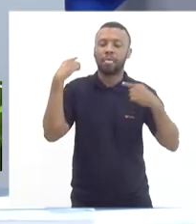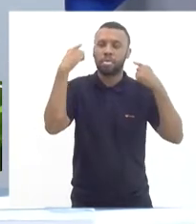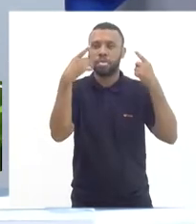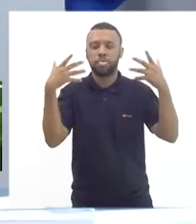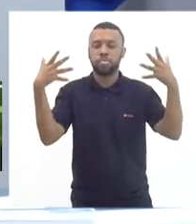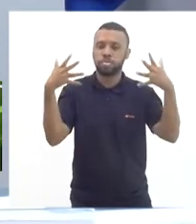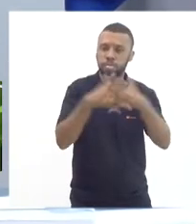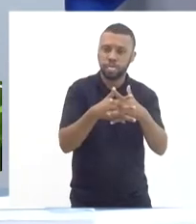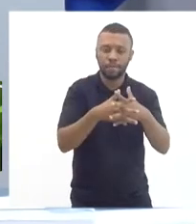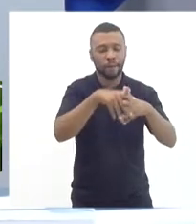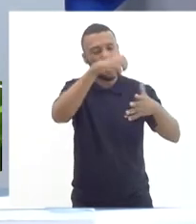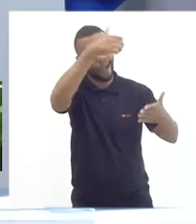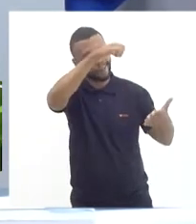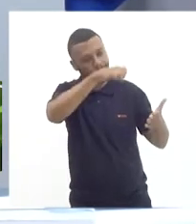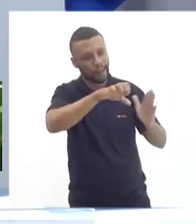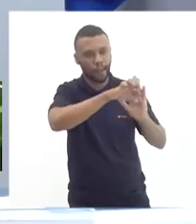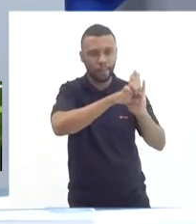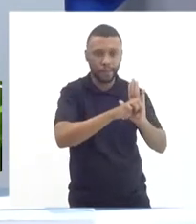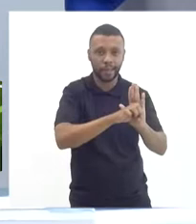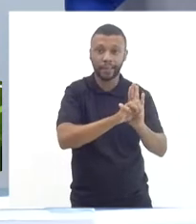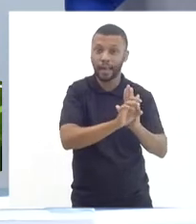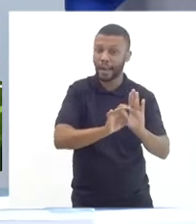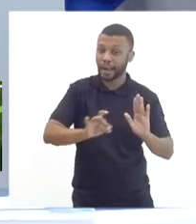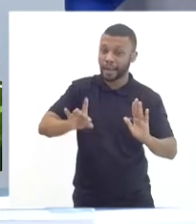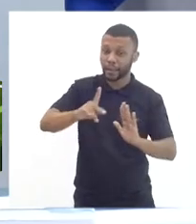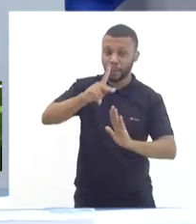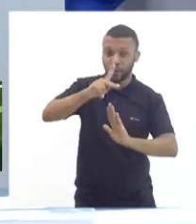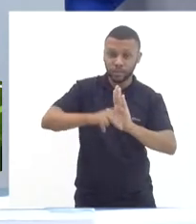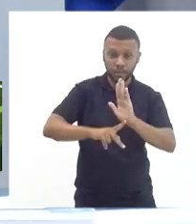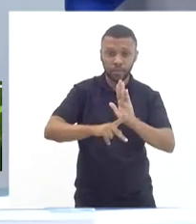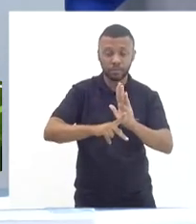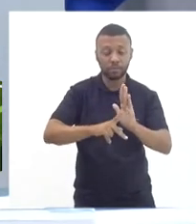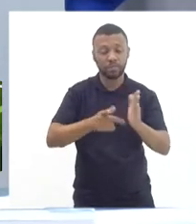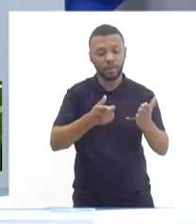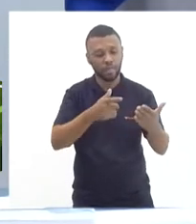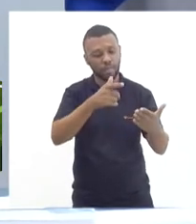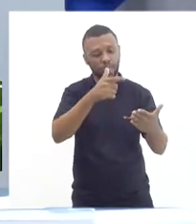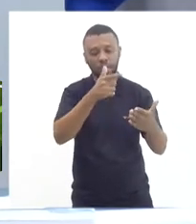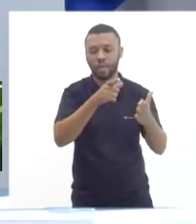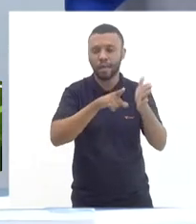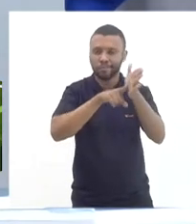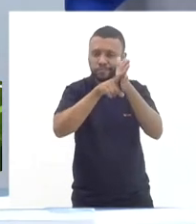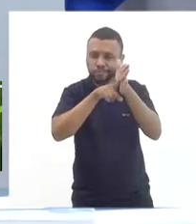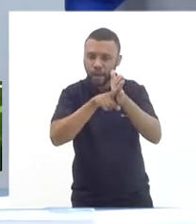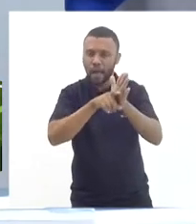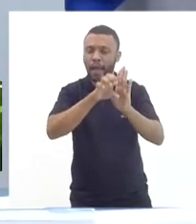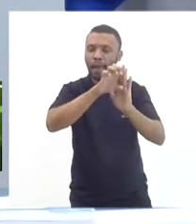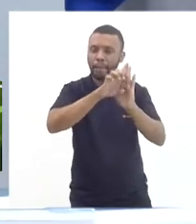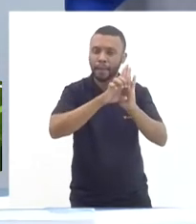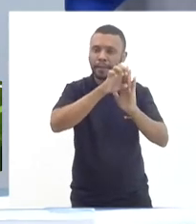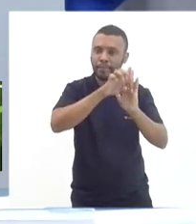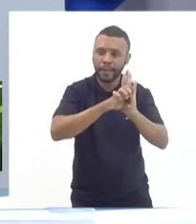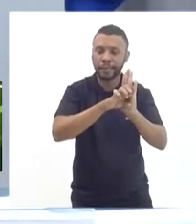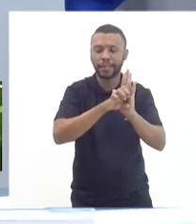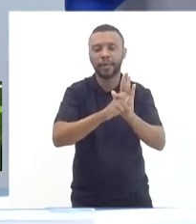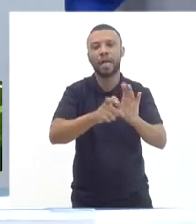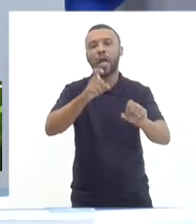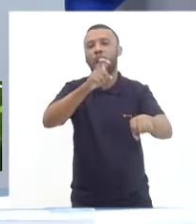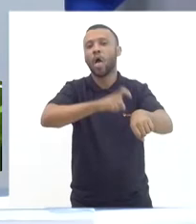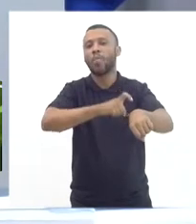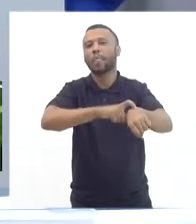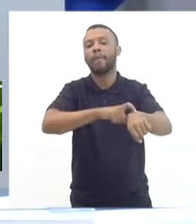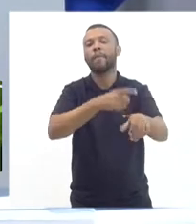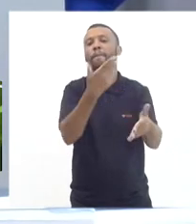na vida. Se cada projeto apresentado e muitos não vão nem à pauta, você já trabalhar emendas, você não vai fazer outra coisa na vida e jogar tempo